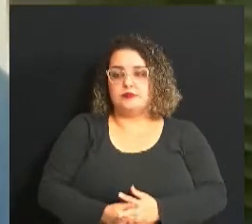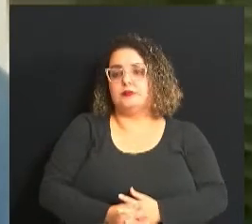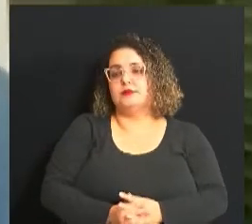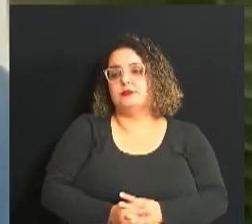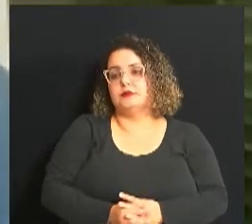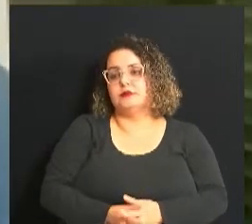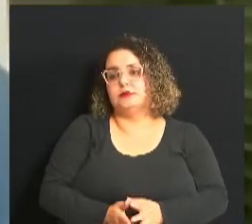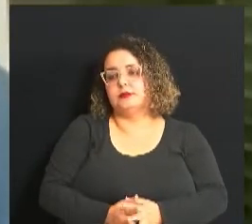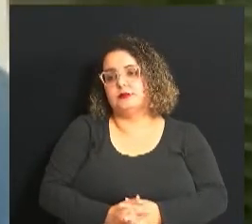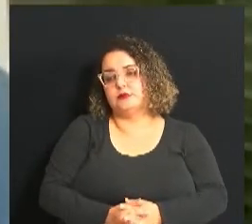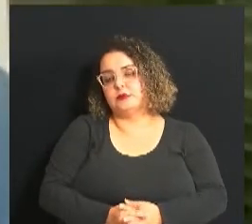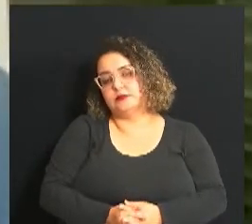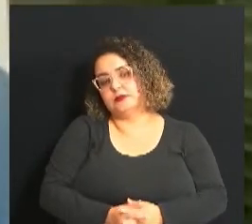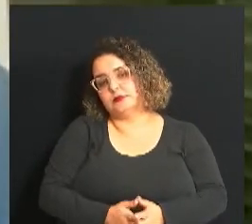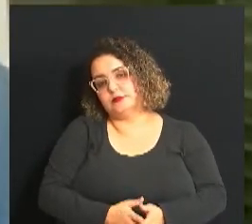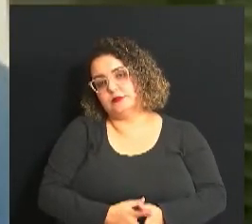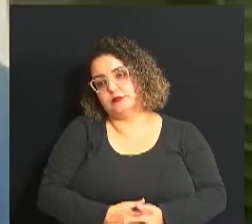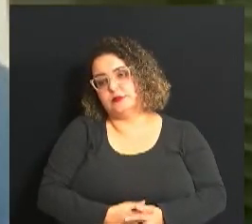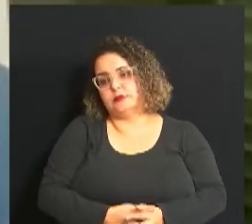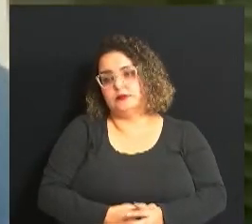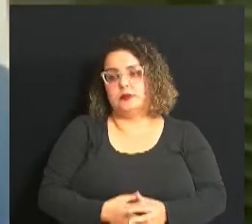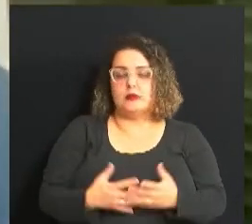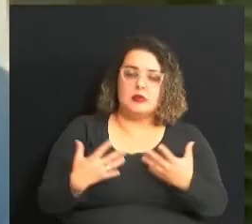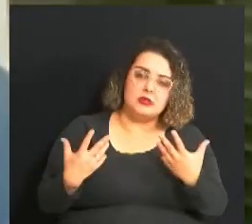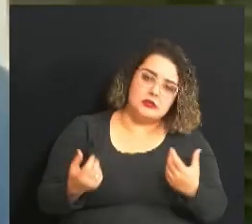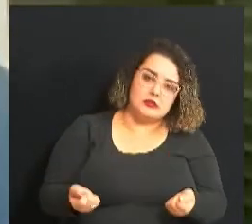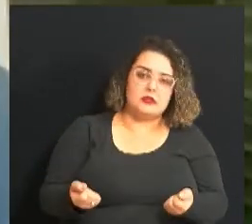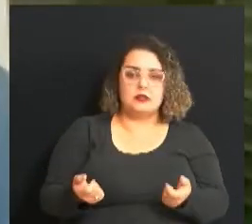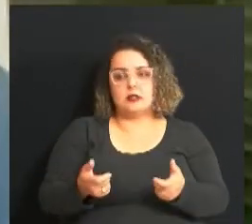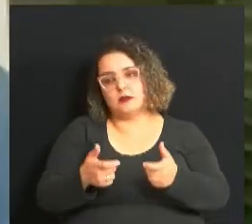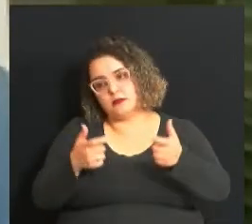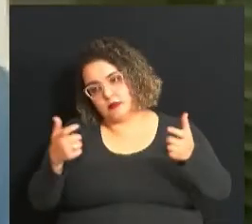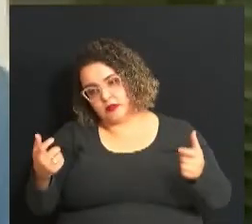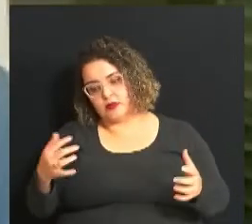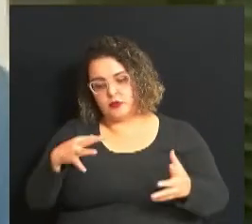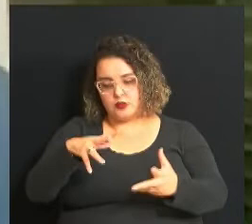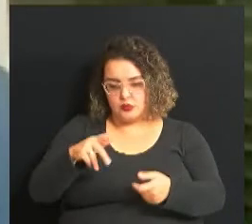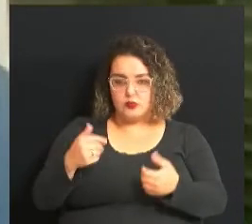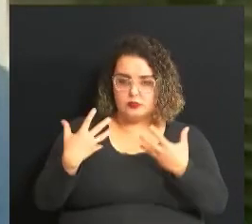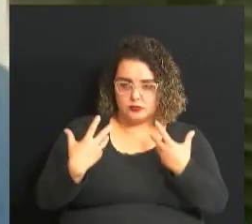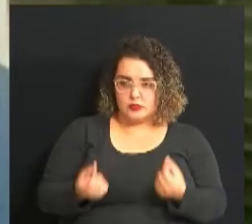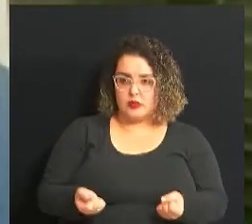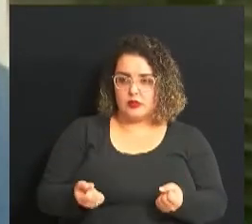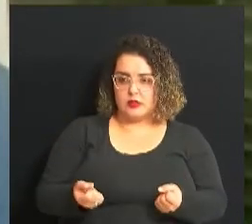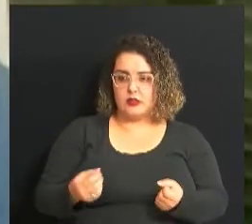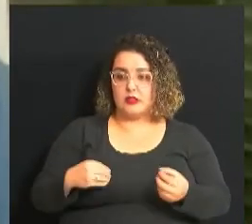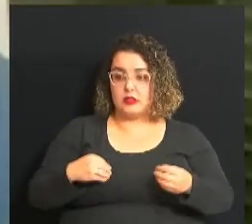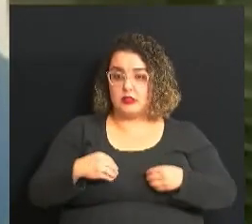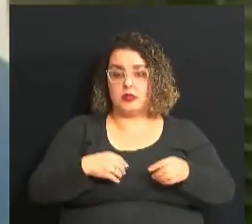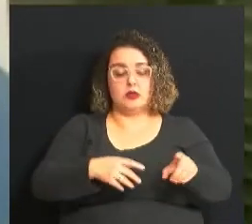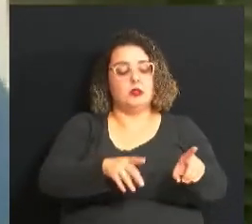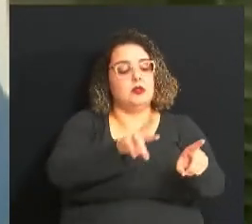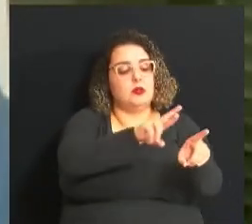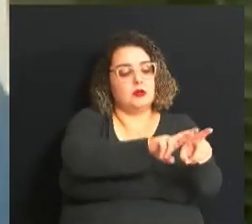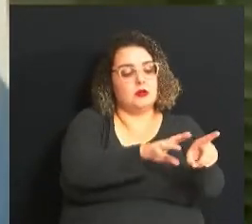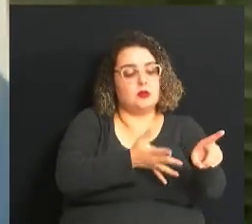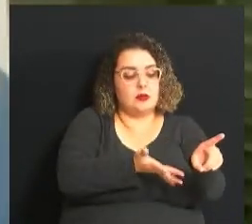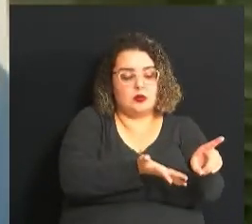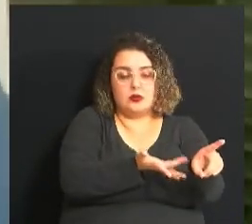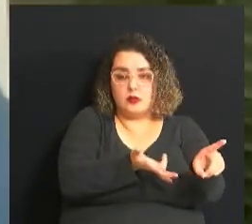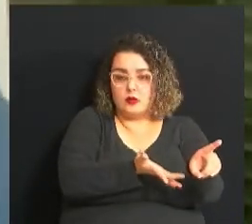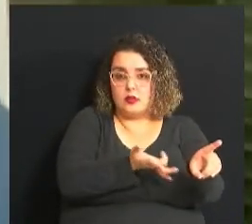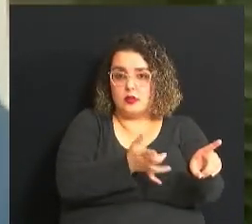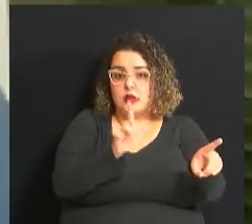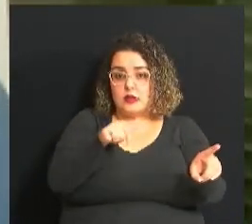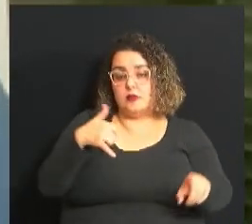aceita, digamos, boa parte do mundo, que esse exame de toque tem que ser feito após os 50